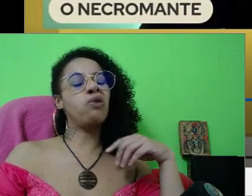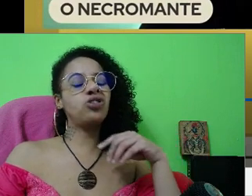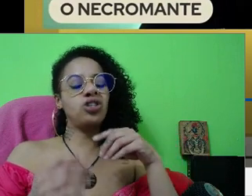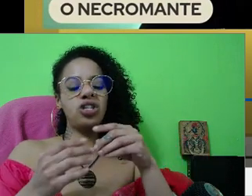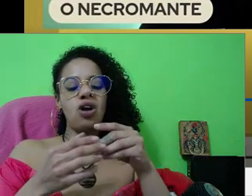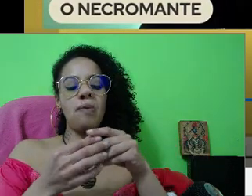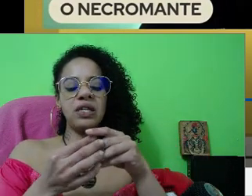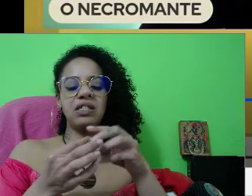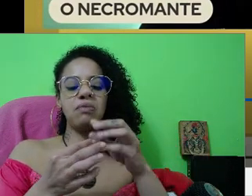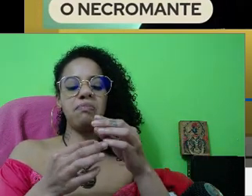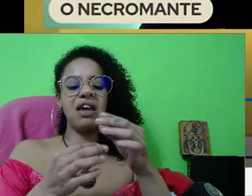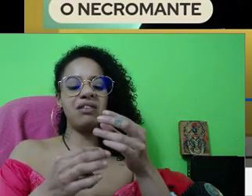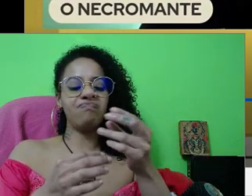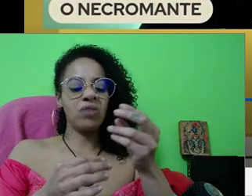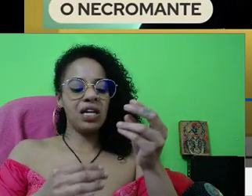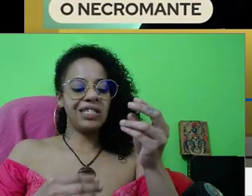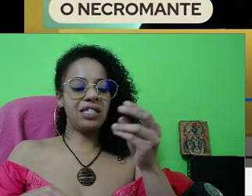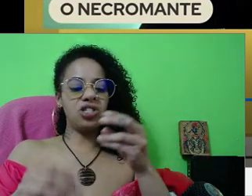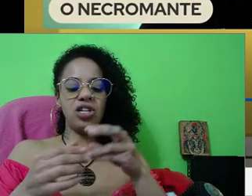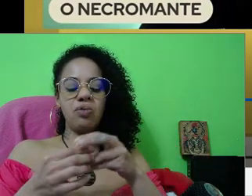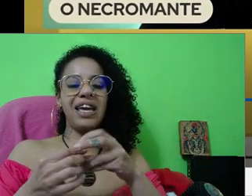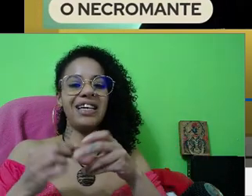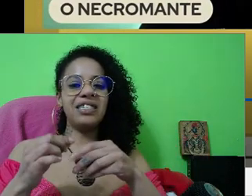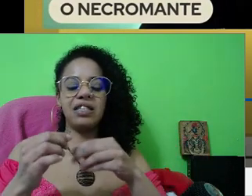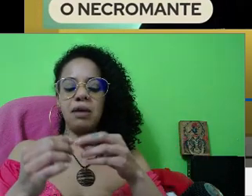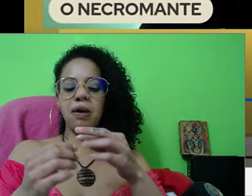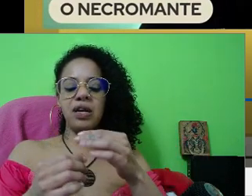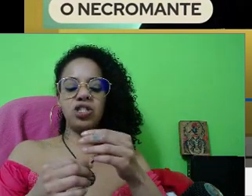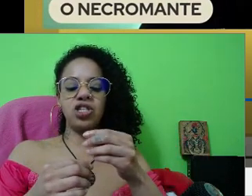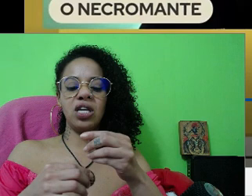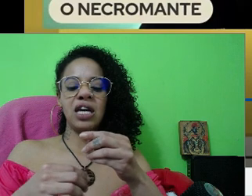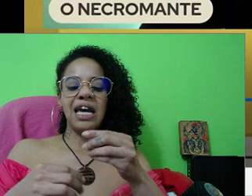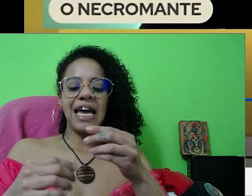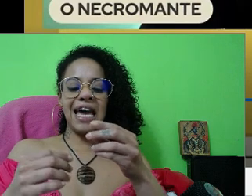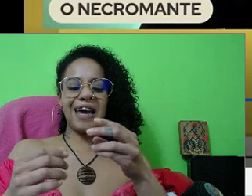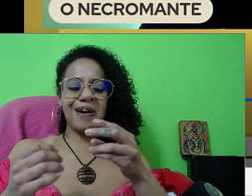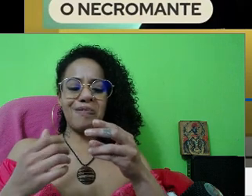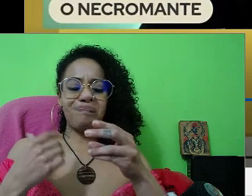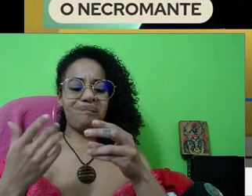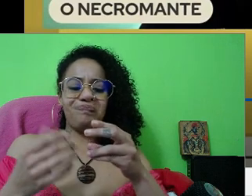um monte de homens também se sentiram extremamente